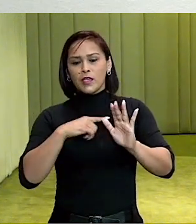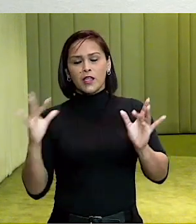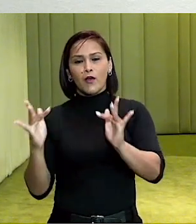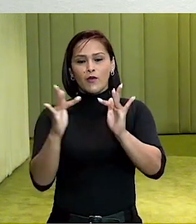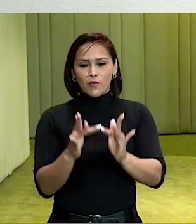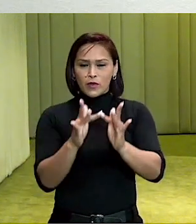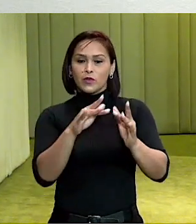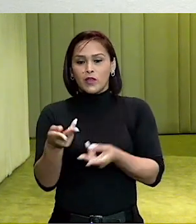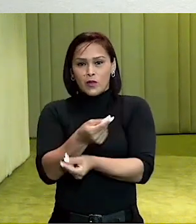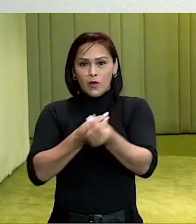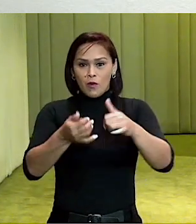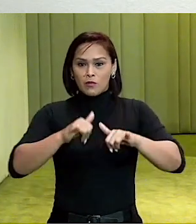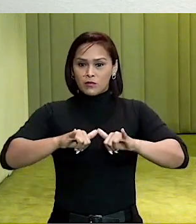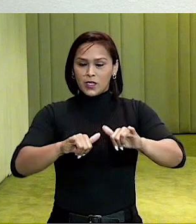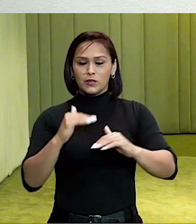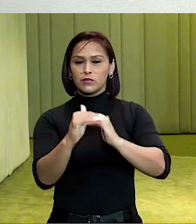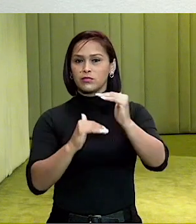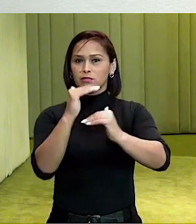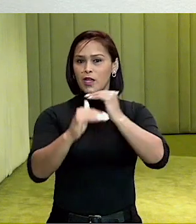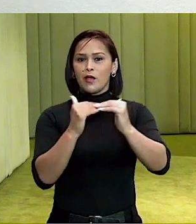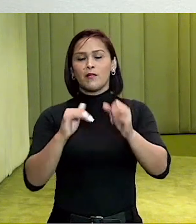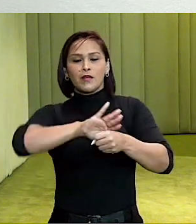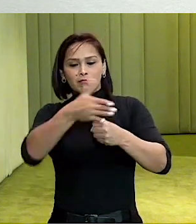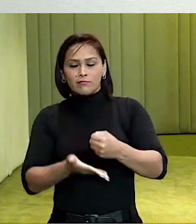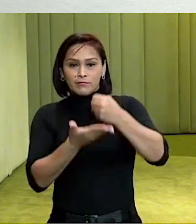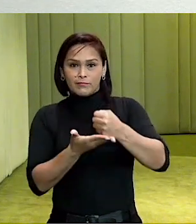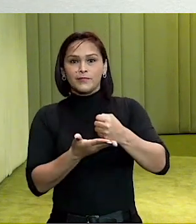entre o comércio e o desenvolvimento sustentável.